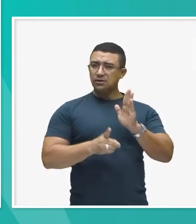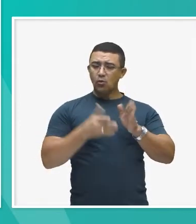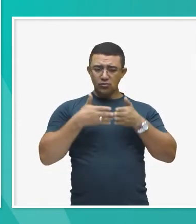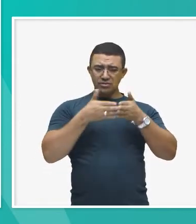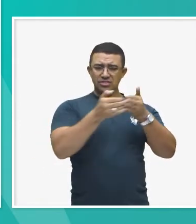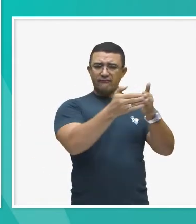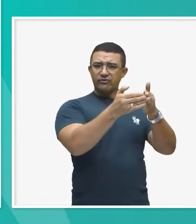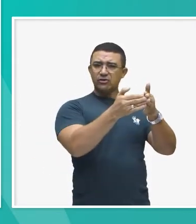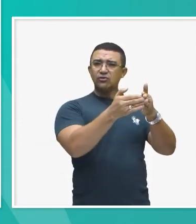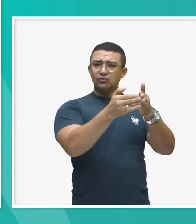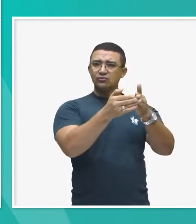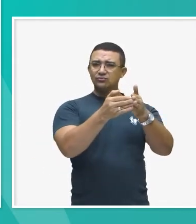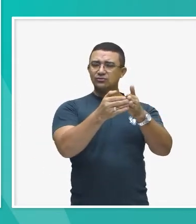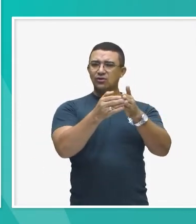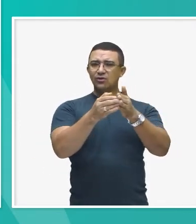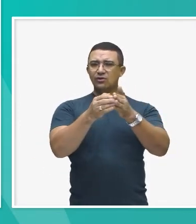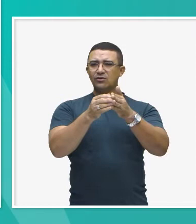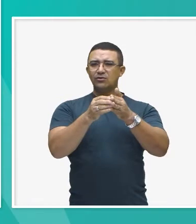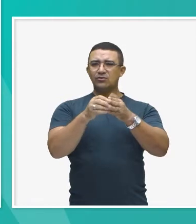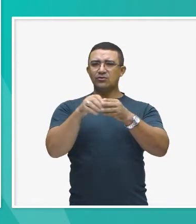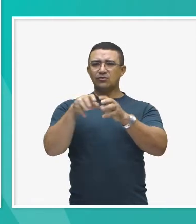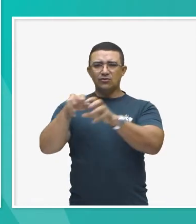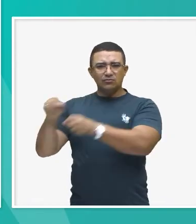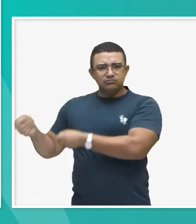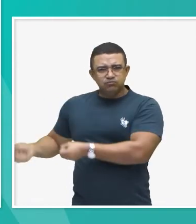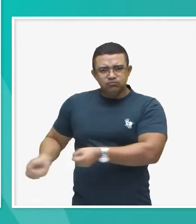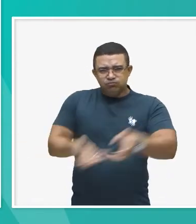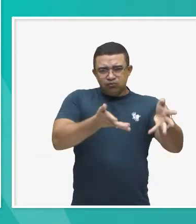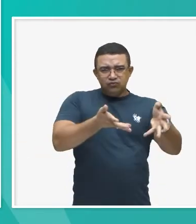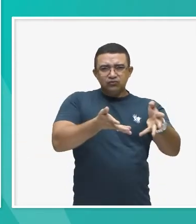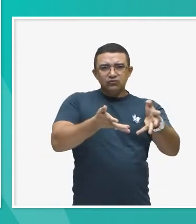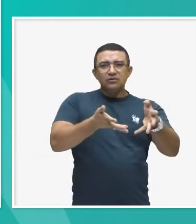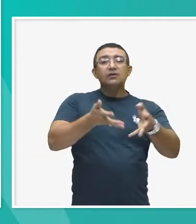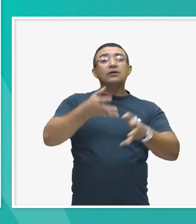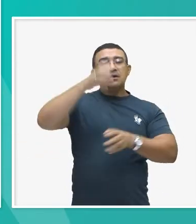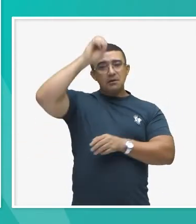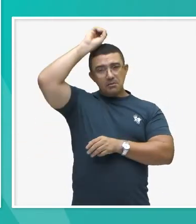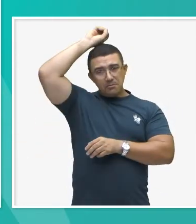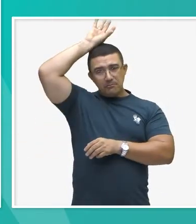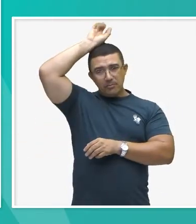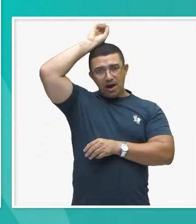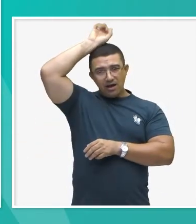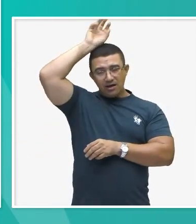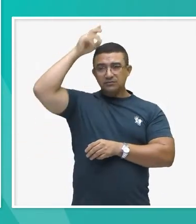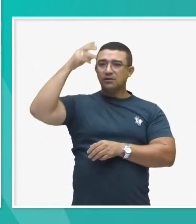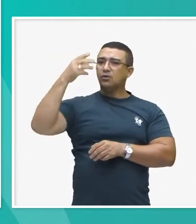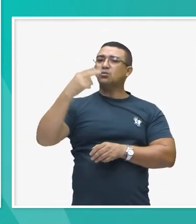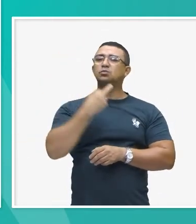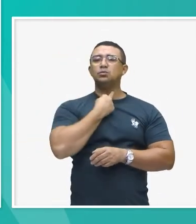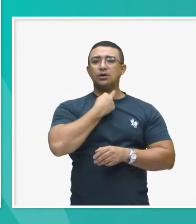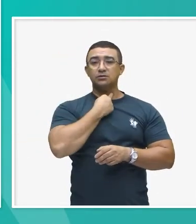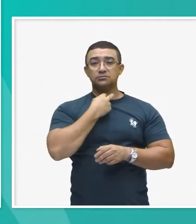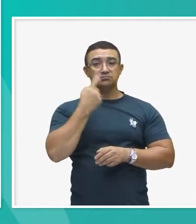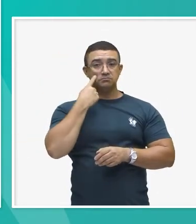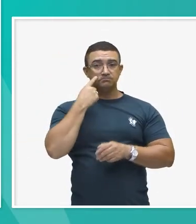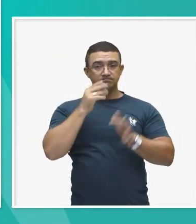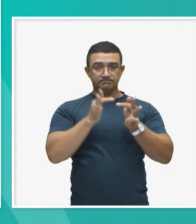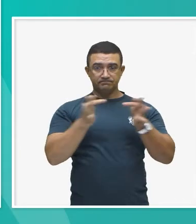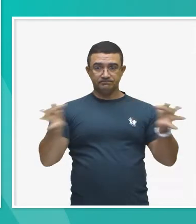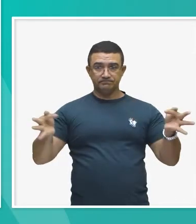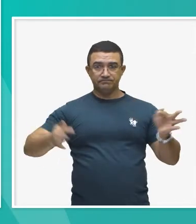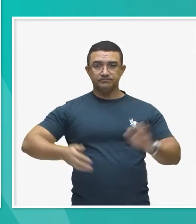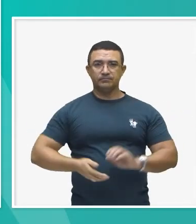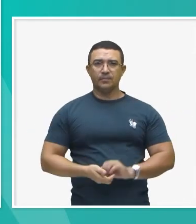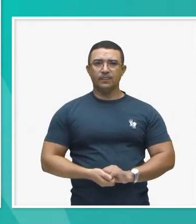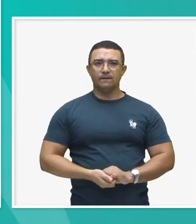vessel, né, fishing vessel, está tentando ali pescar baleias azuis. Vamos para mais outra frase desse diálogo.